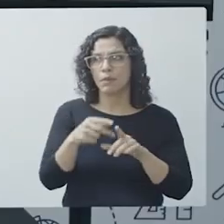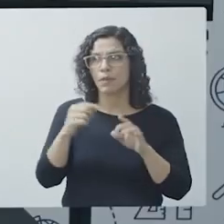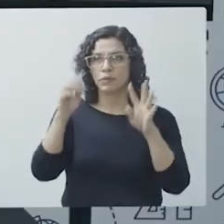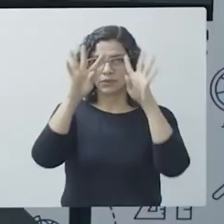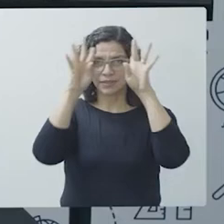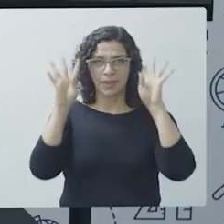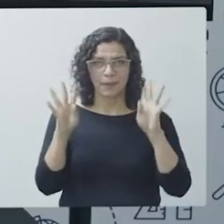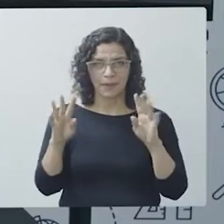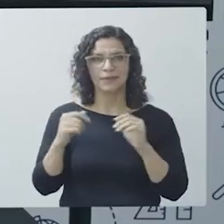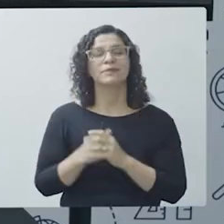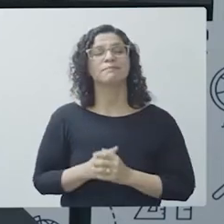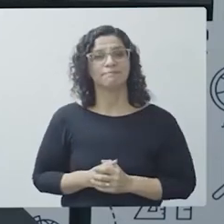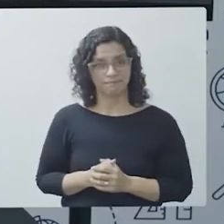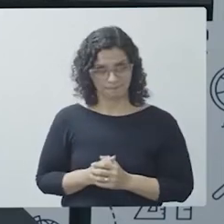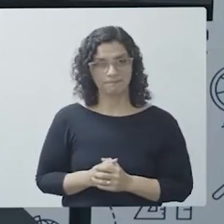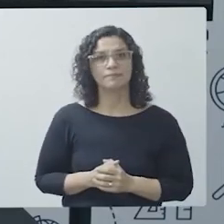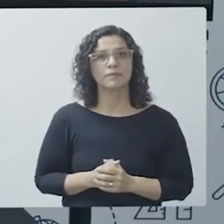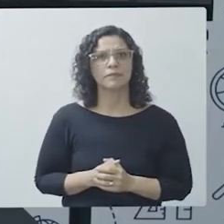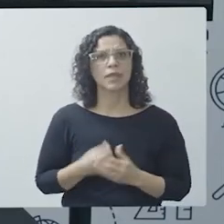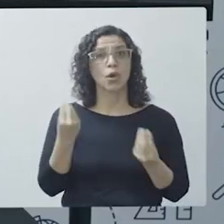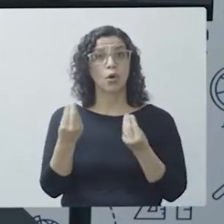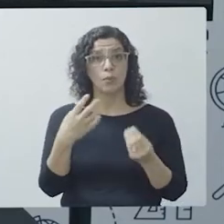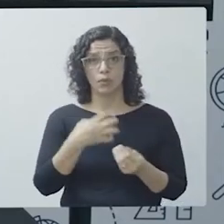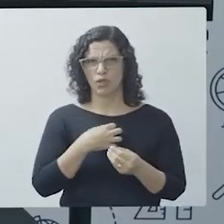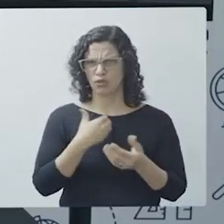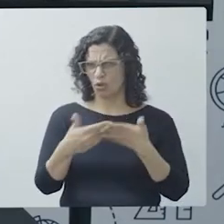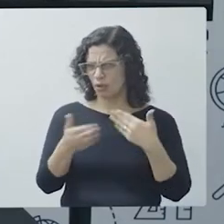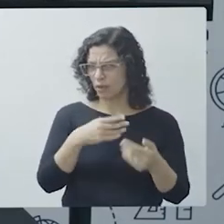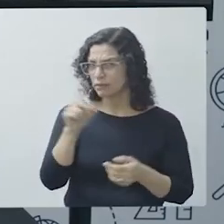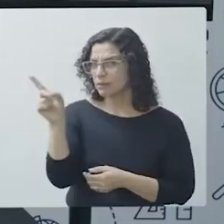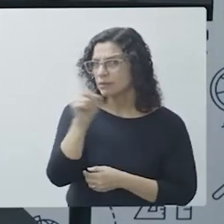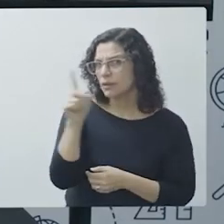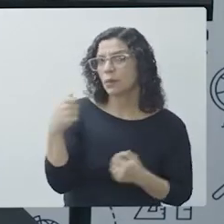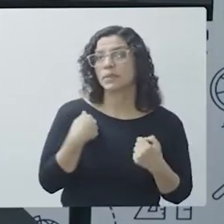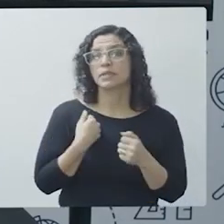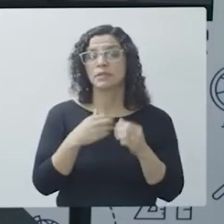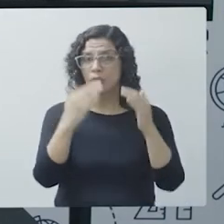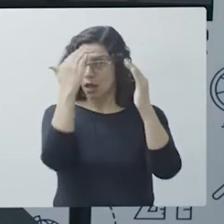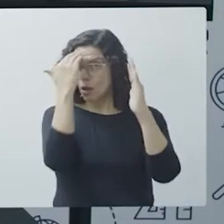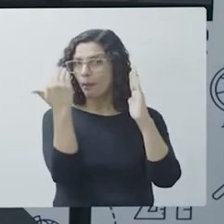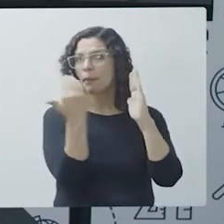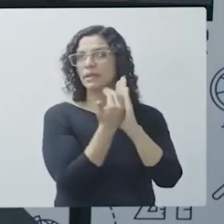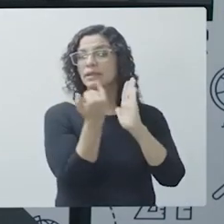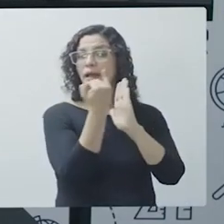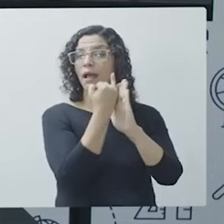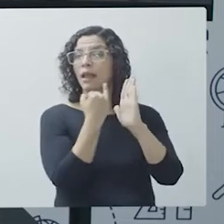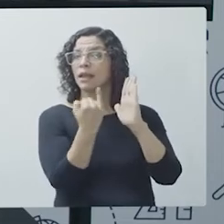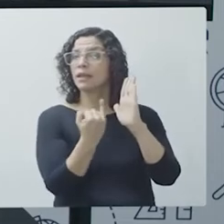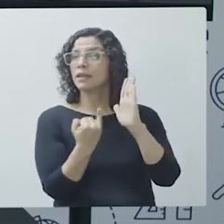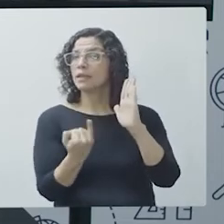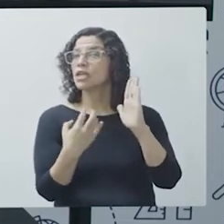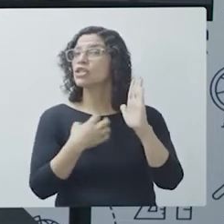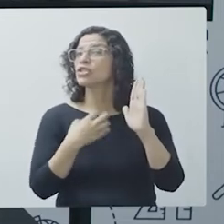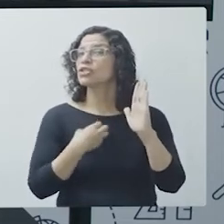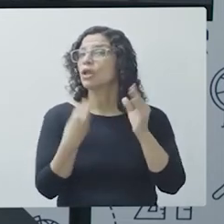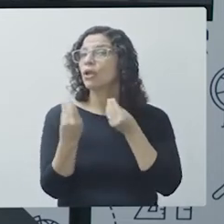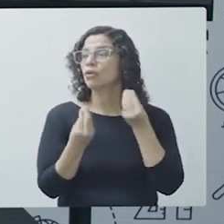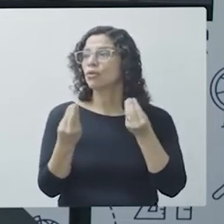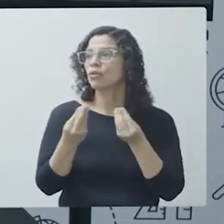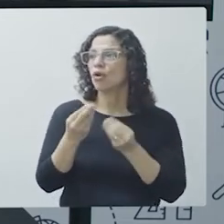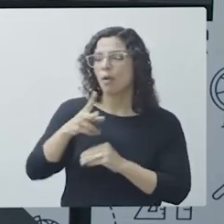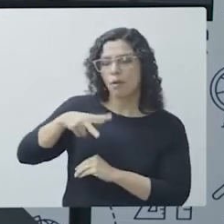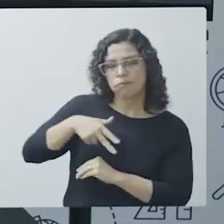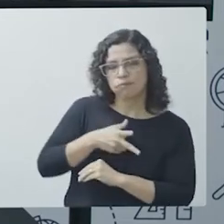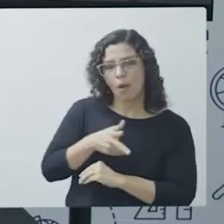esses cabelos. Mas não é de qualquer jeito. Nós vamos ter que observar aqui as linhas